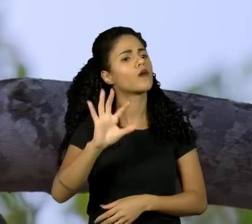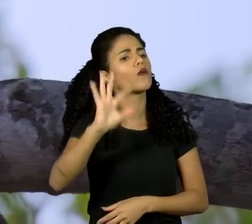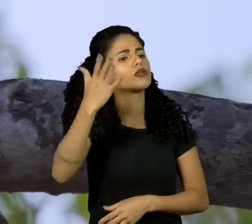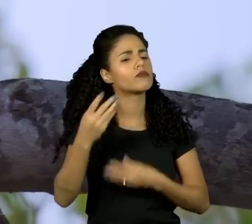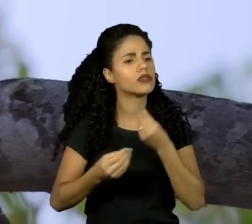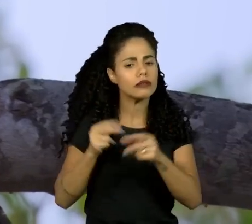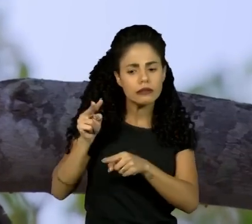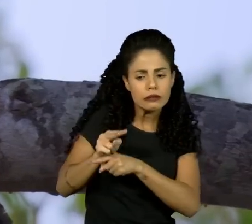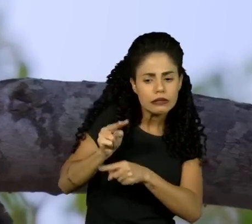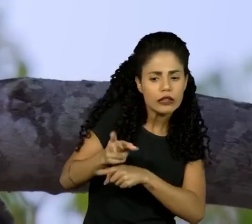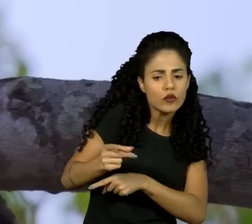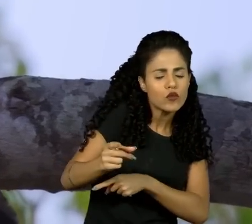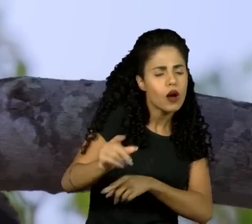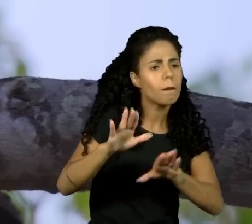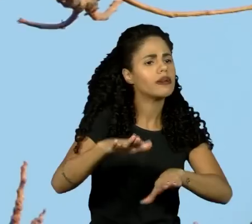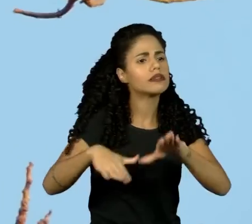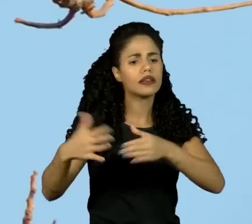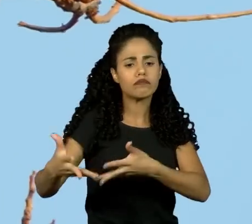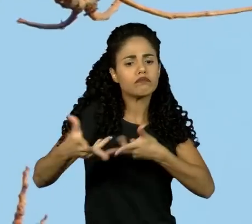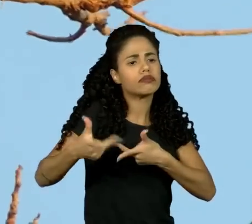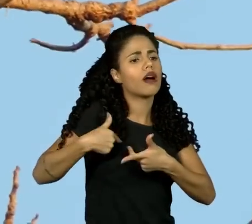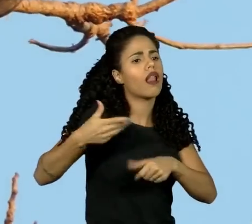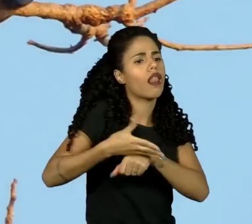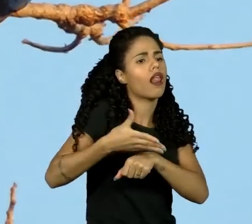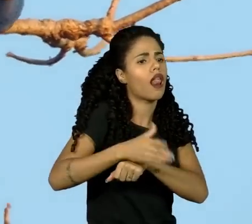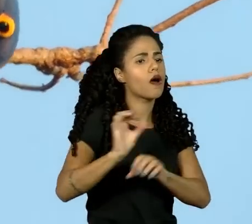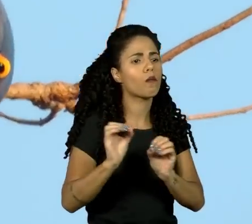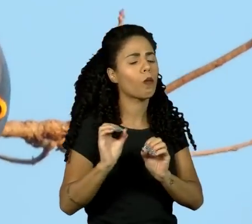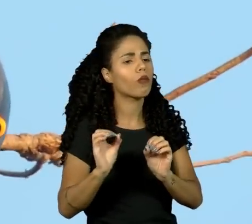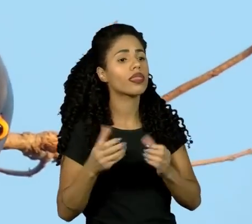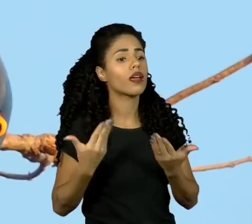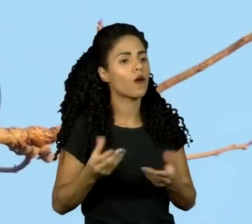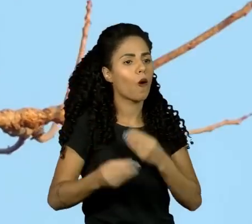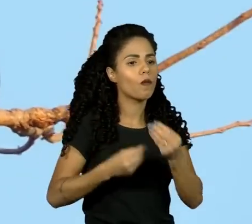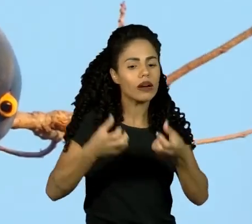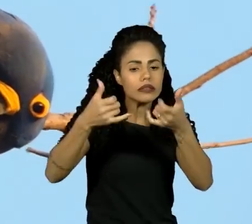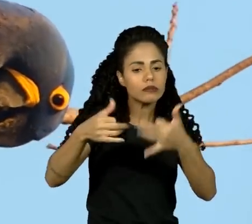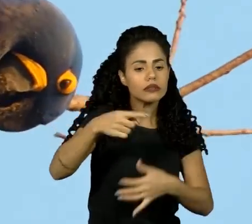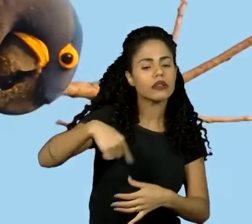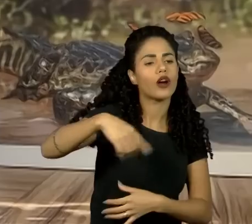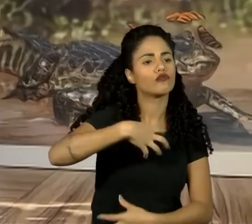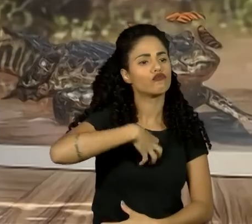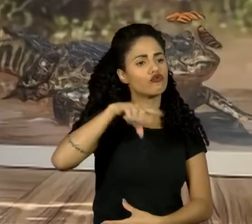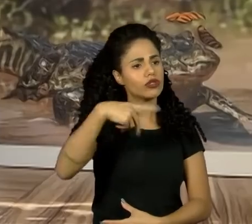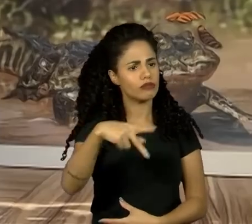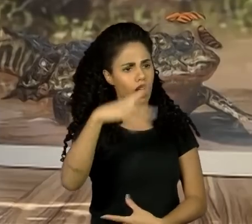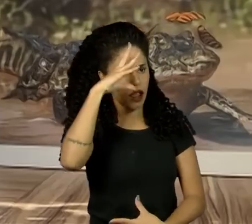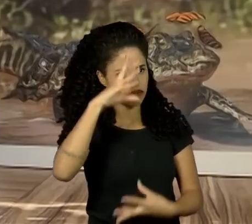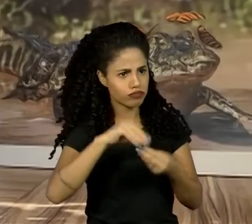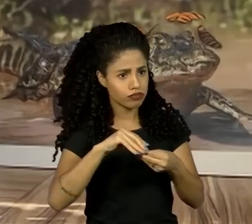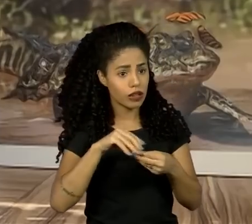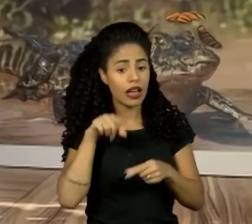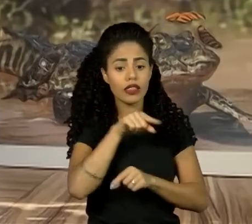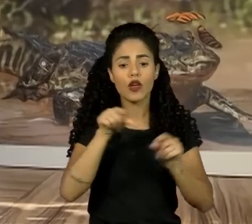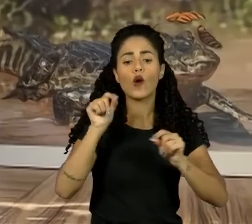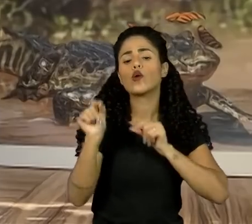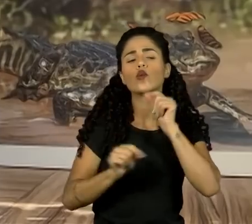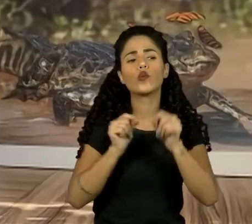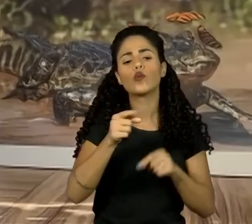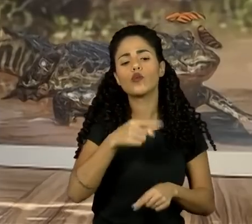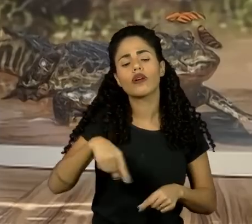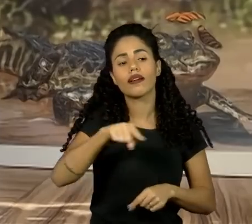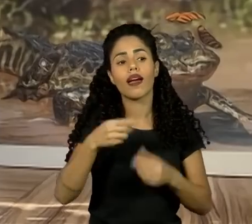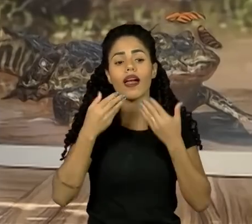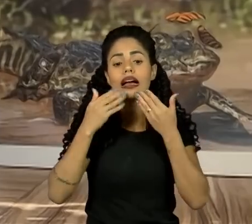muitas vezes elas não são convidadas a participar desse diálogo numa linguagem que elas compreendam. E, sobretudo, o que elas, né,